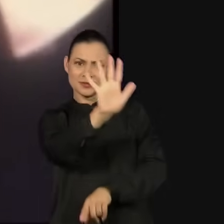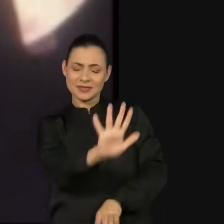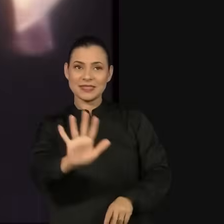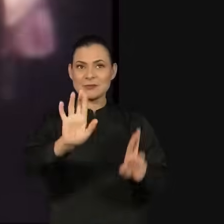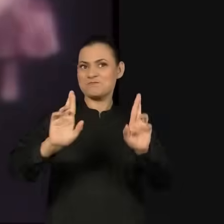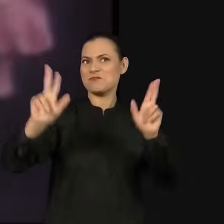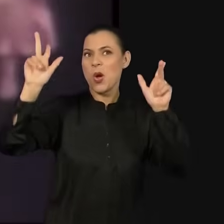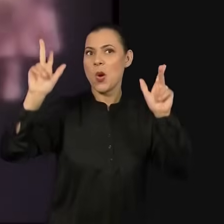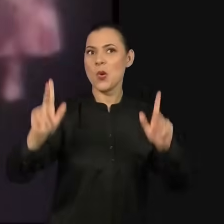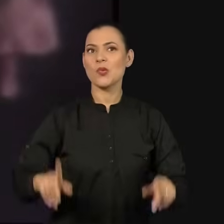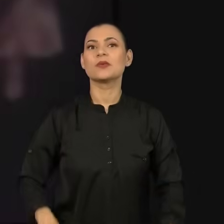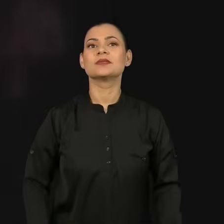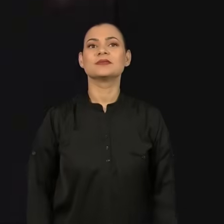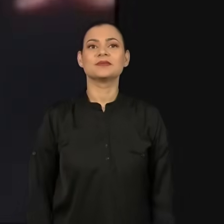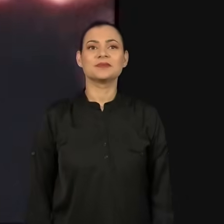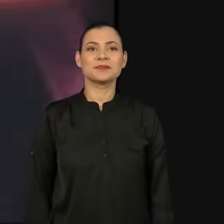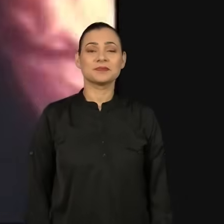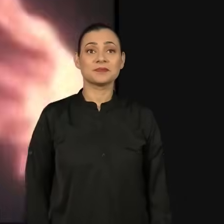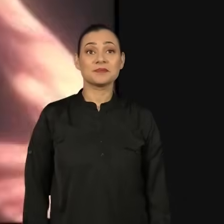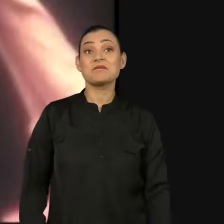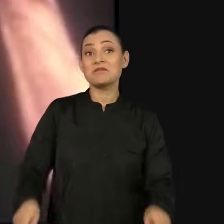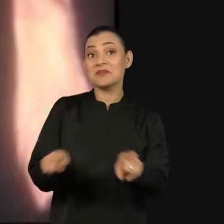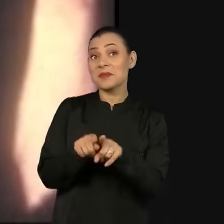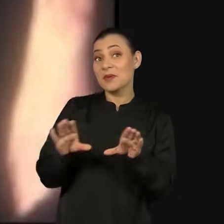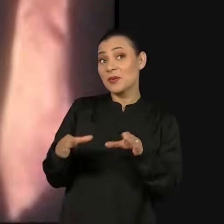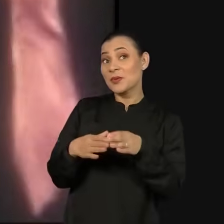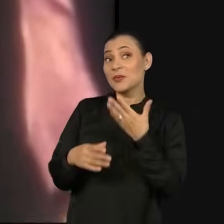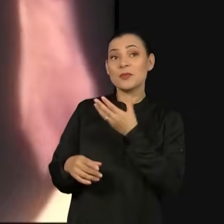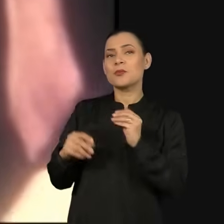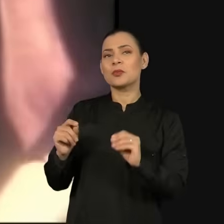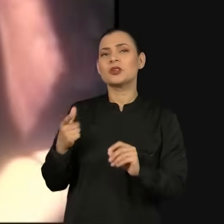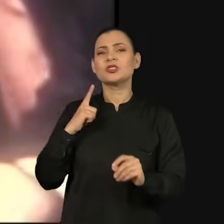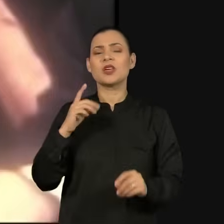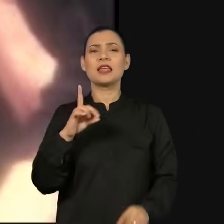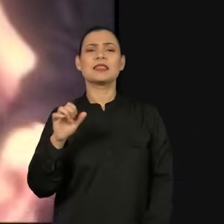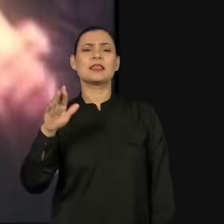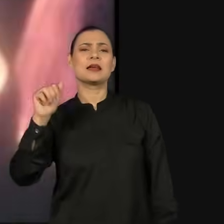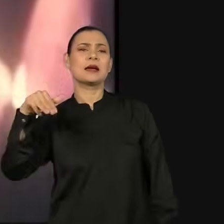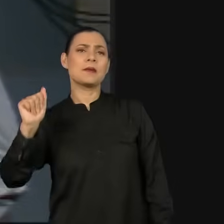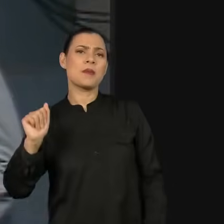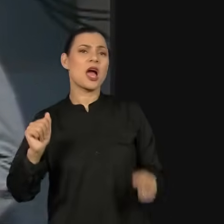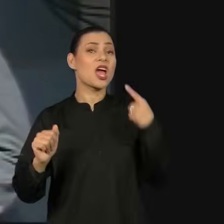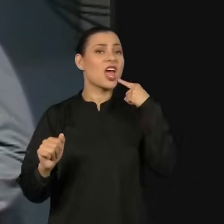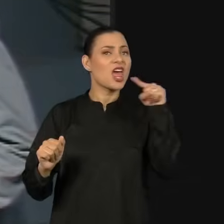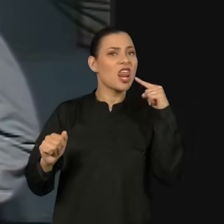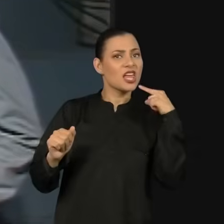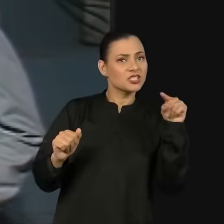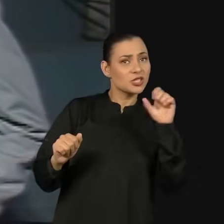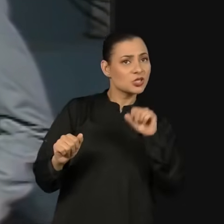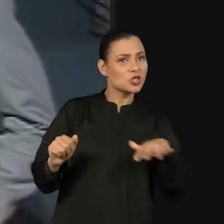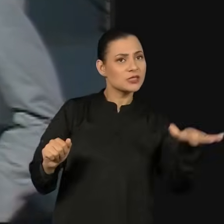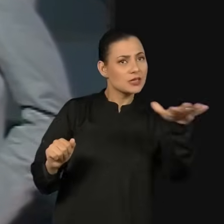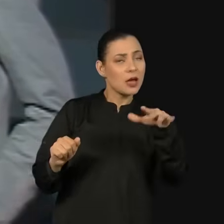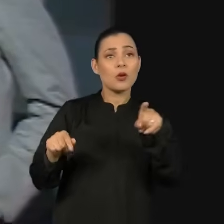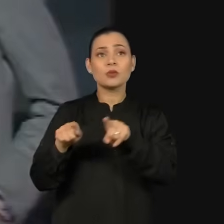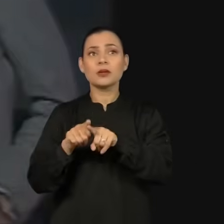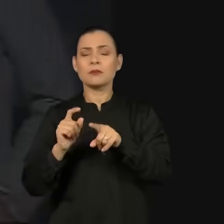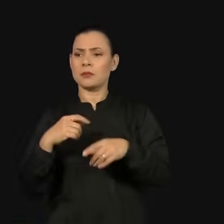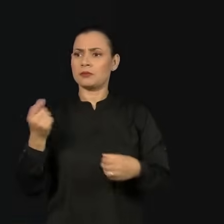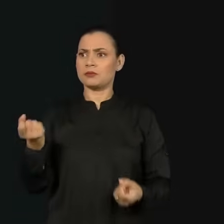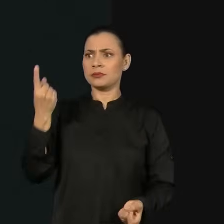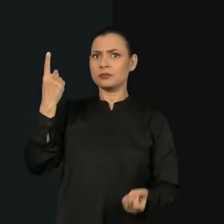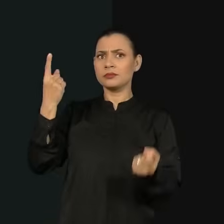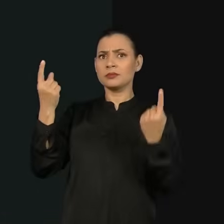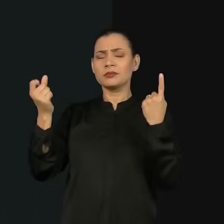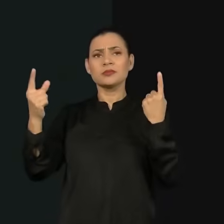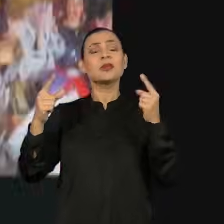singular. O Pod Minoga misturava drama, crítica social, absurdo e poesia,